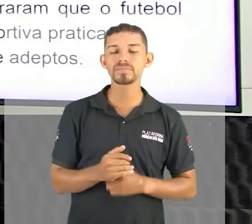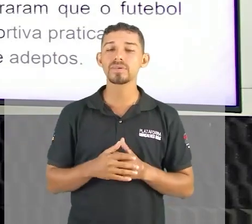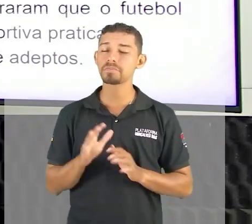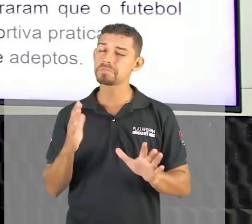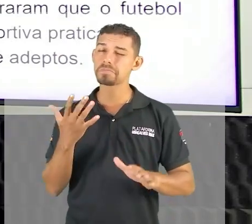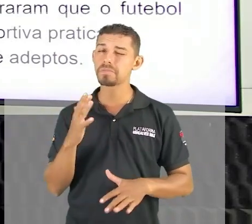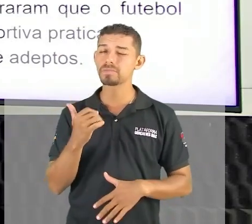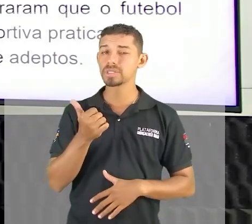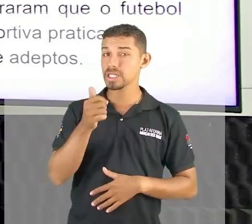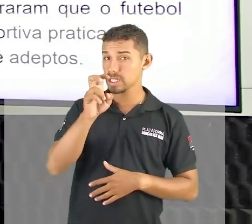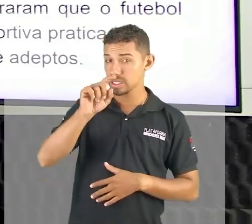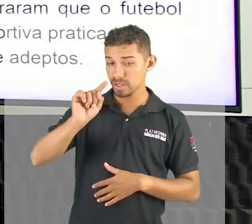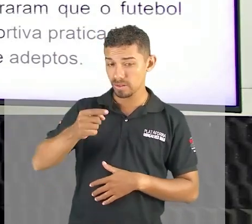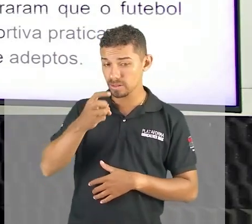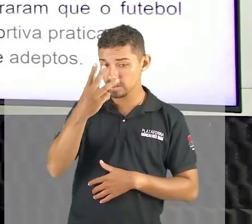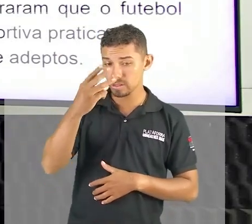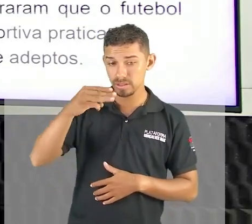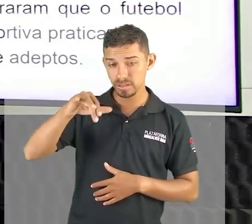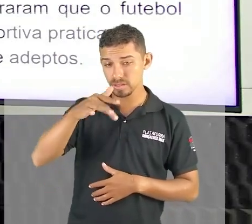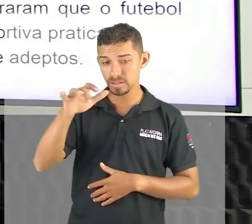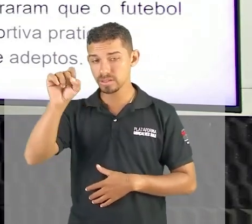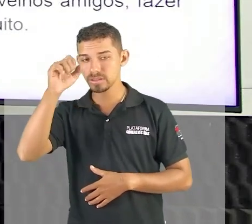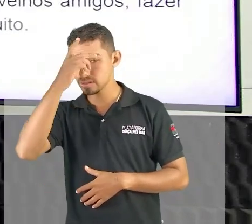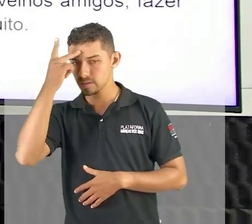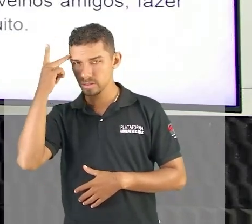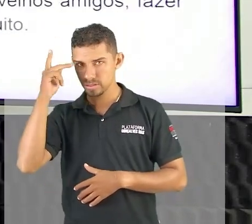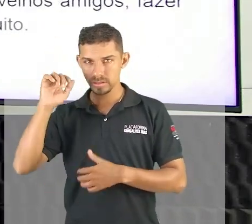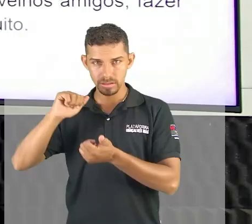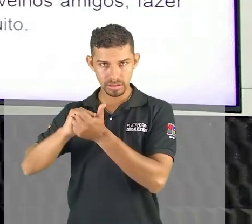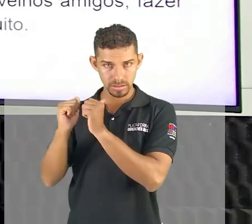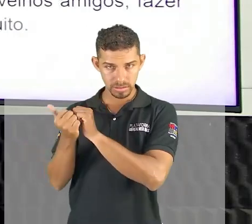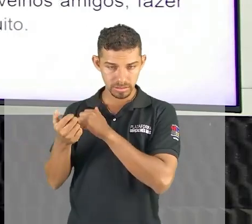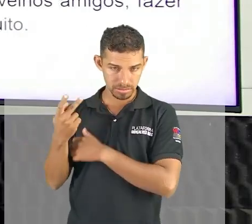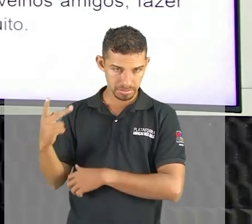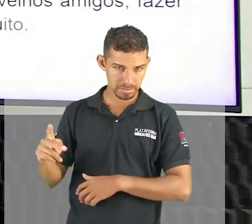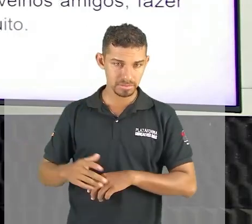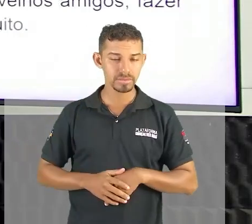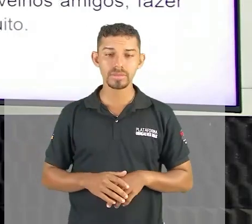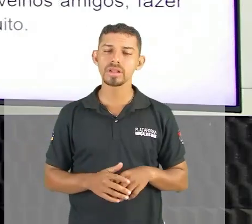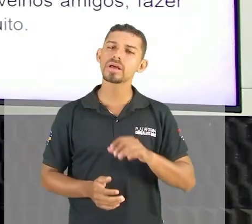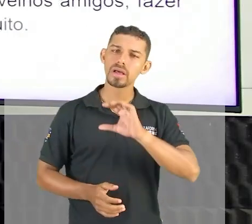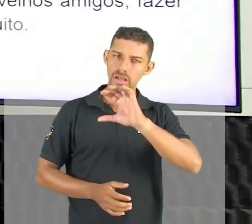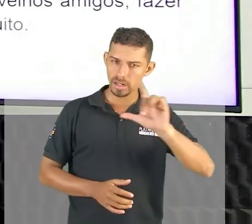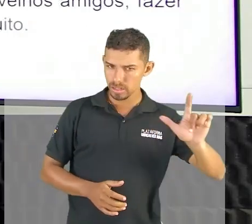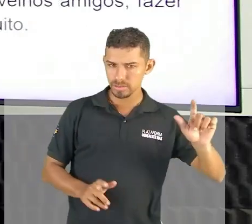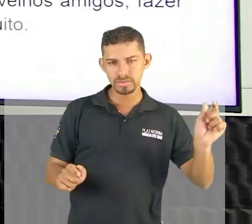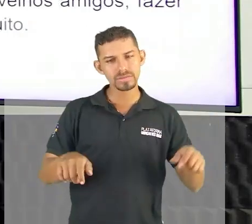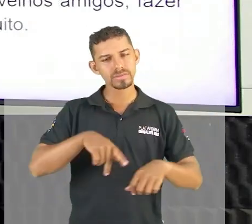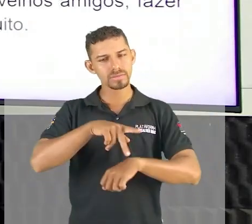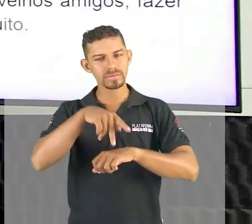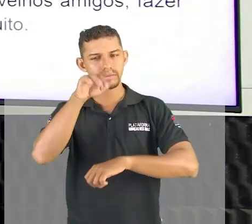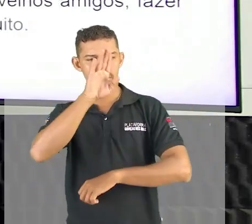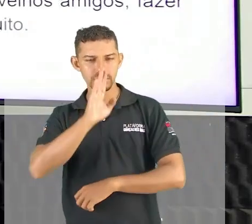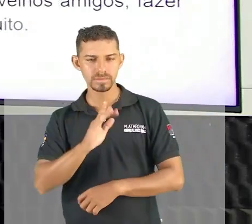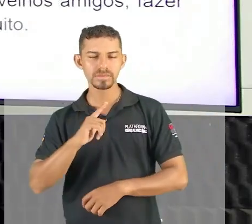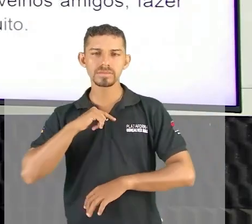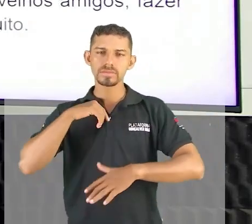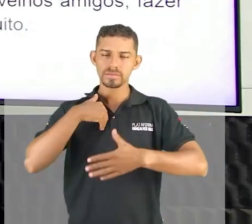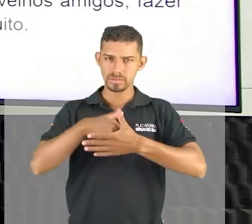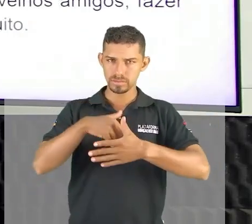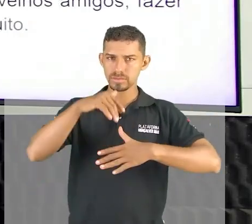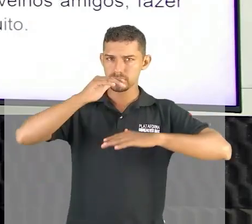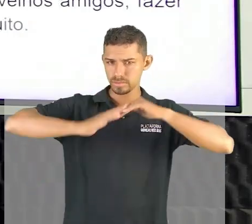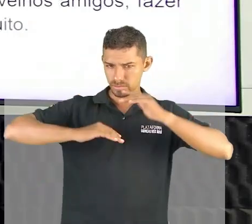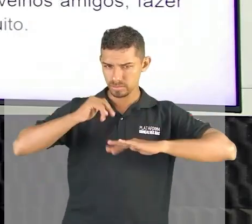15,3 milhões de adeptos é claro que o fato de o nosso país ter um futebol profissional